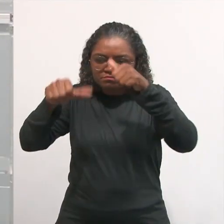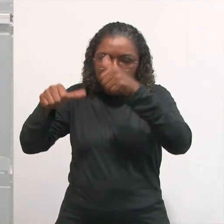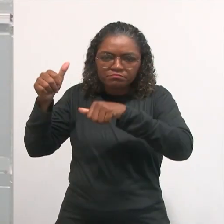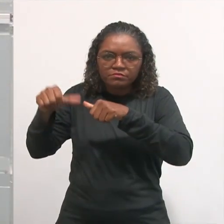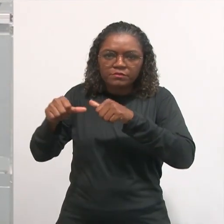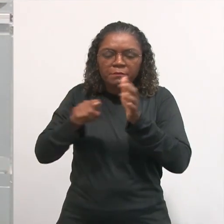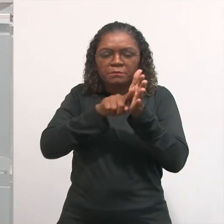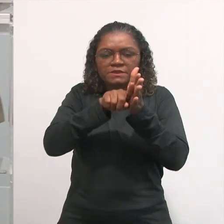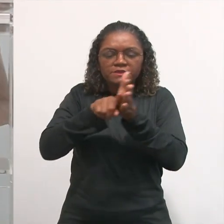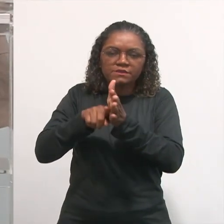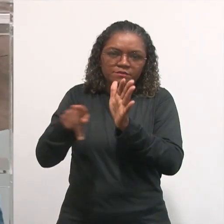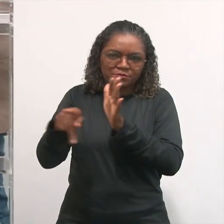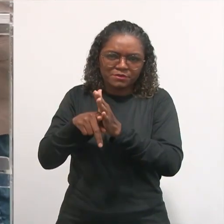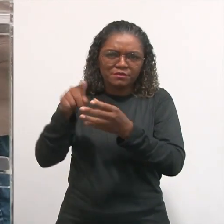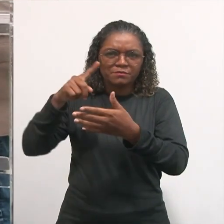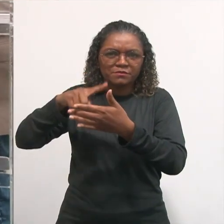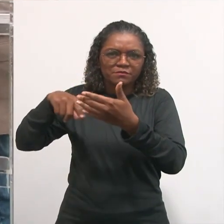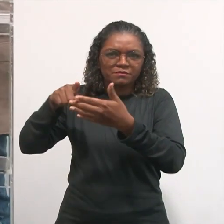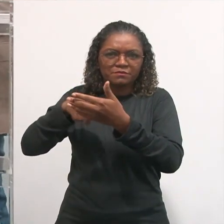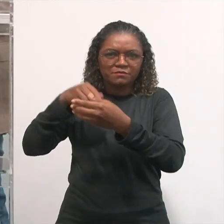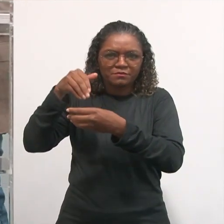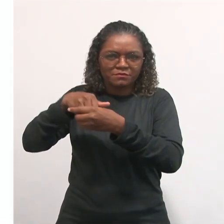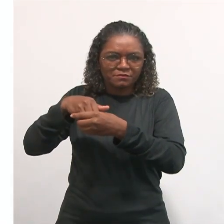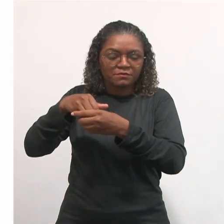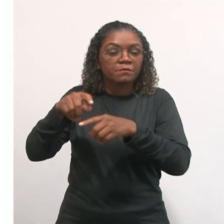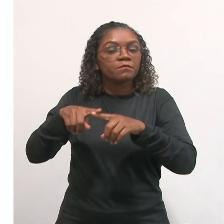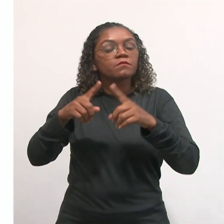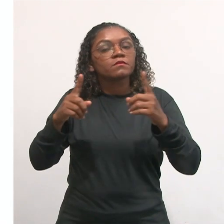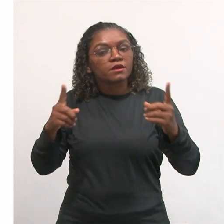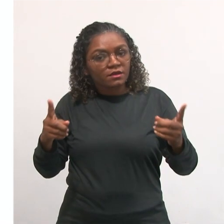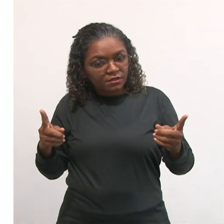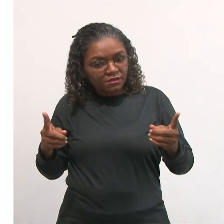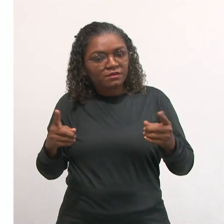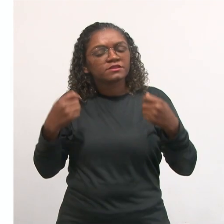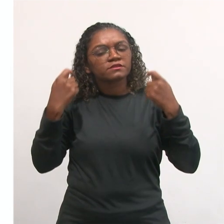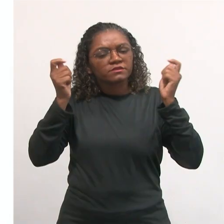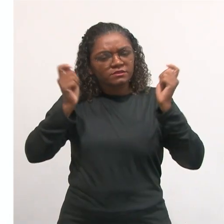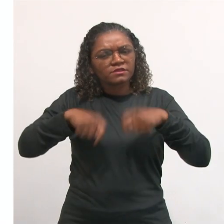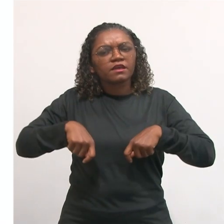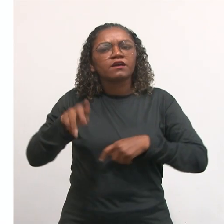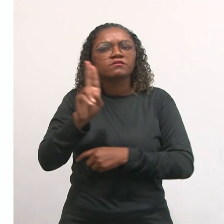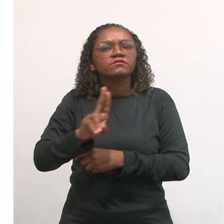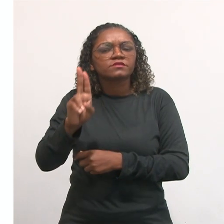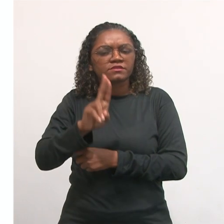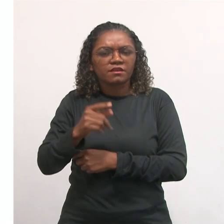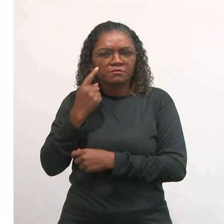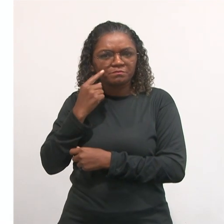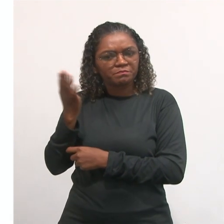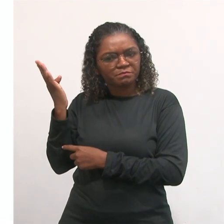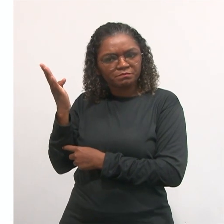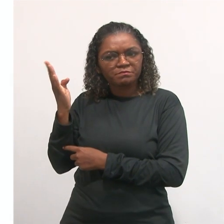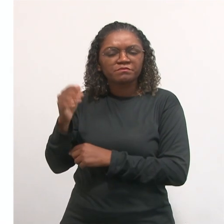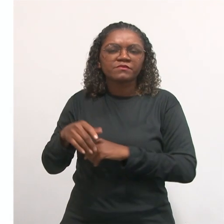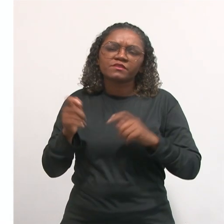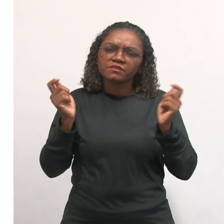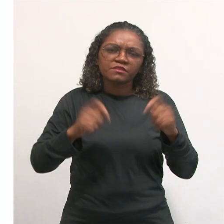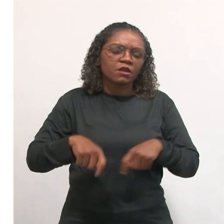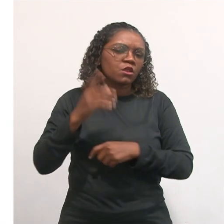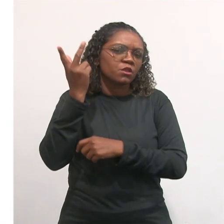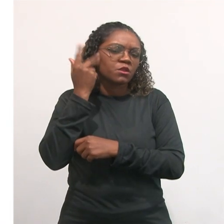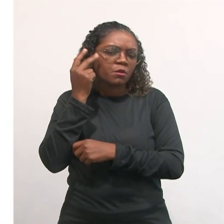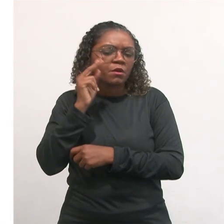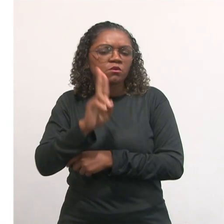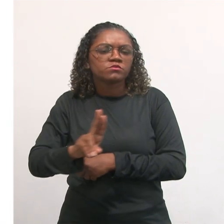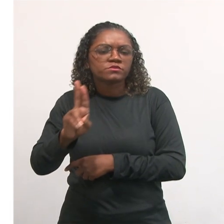de pesquisa eleitoral, por exemplo. Ok? Mas é uma ferramenta que dá para você utilizar e brincar um pouquinho didaticamente na